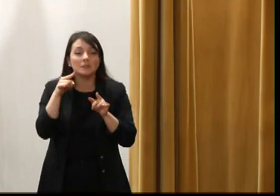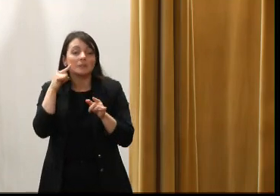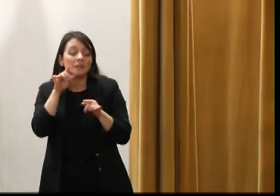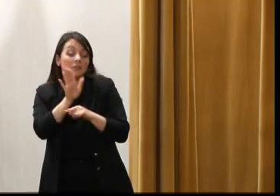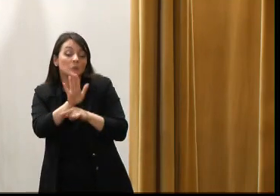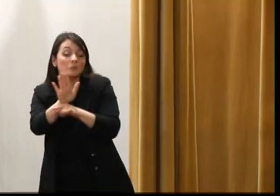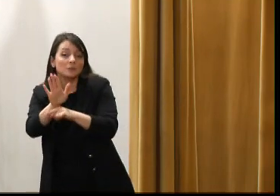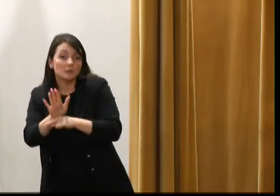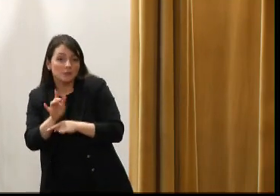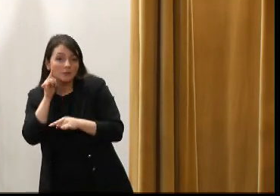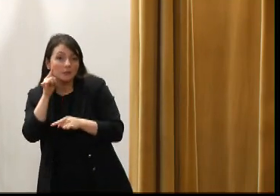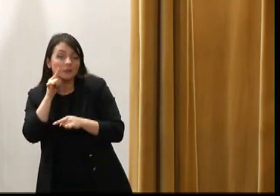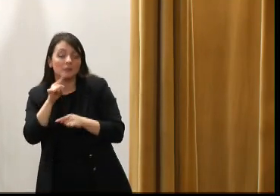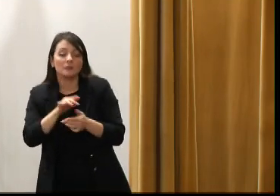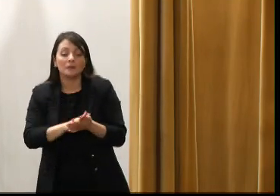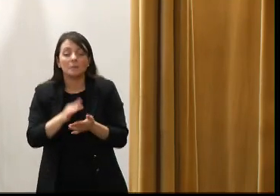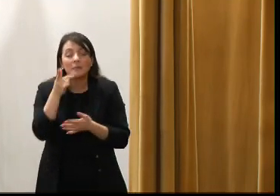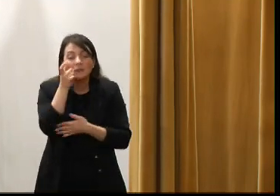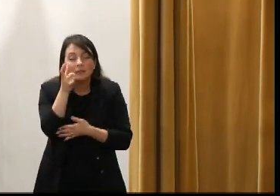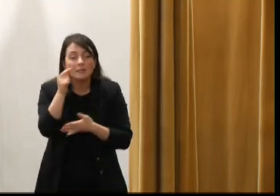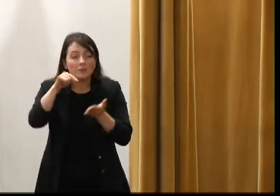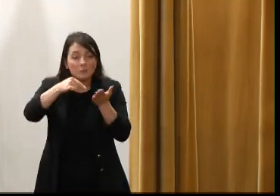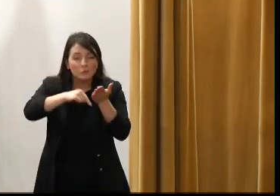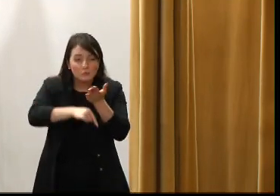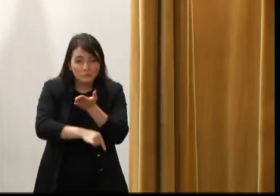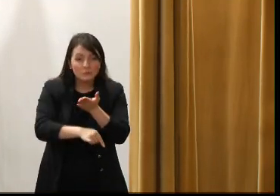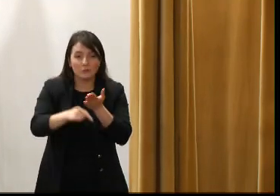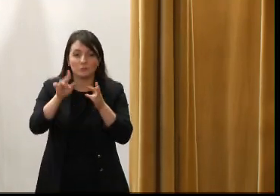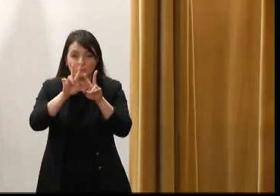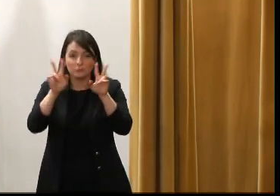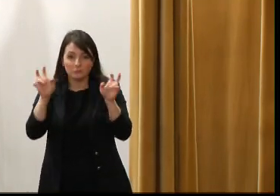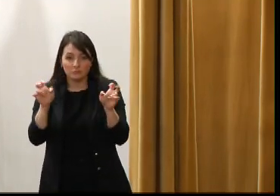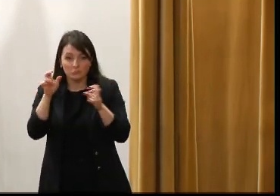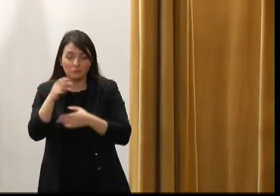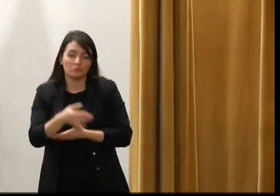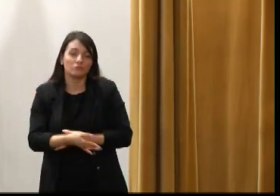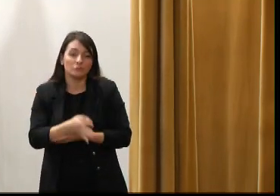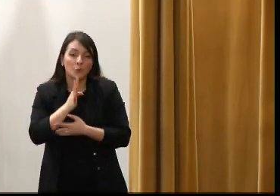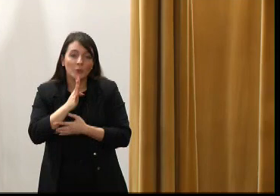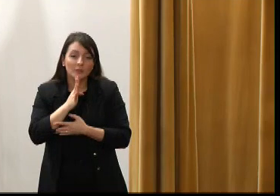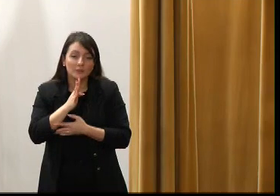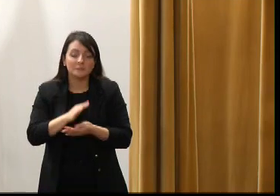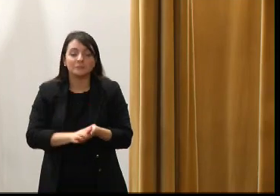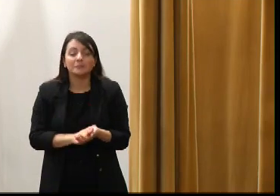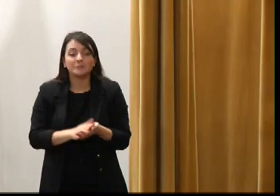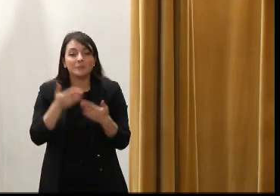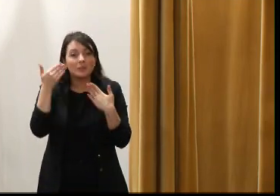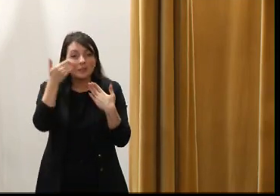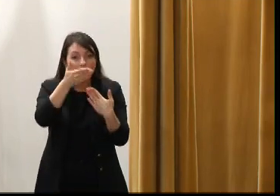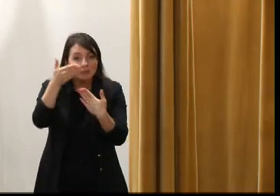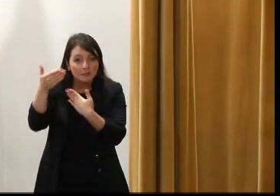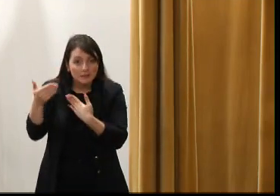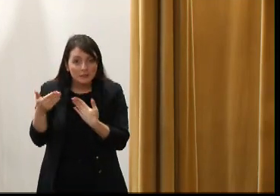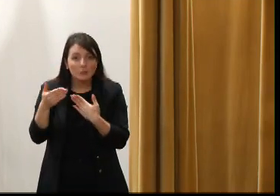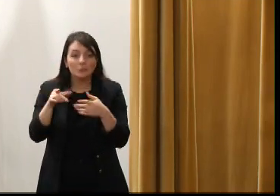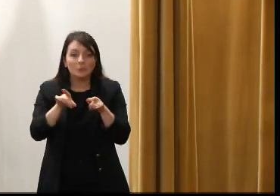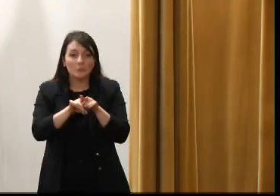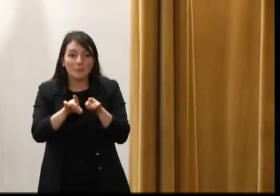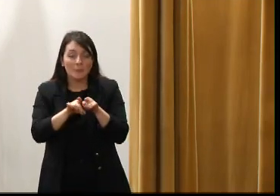fenômeno para quem tiver interesse em aprofundar-se no tema. Agradecemos aos membros do Comitê